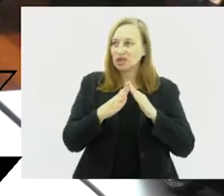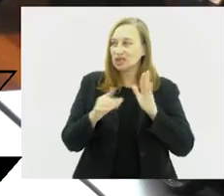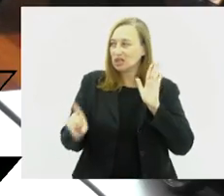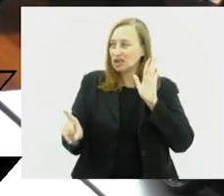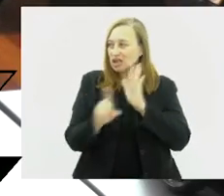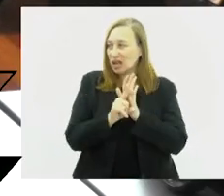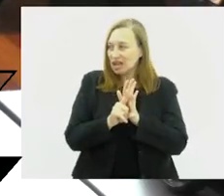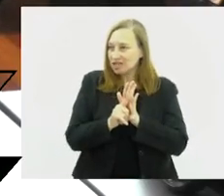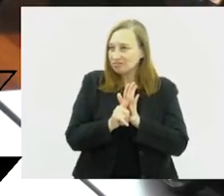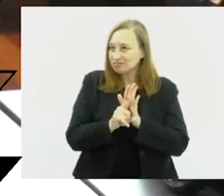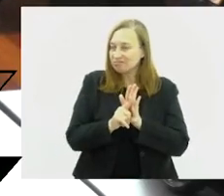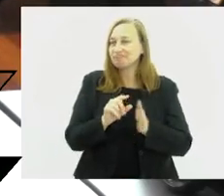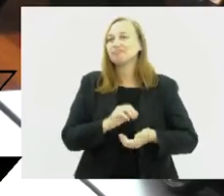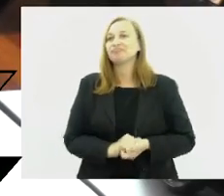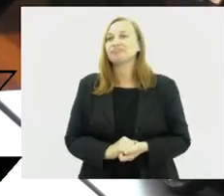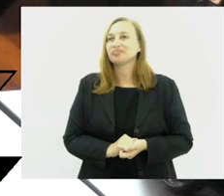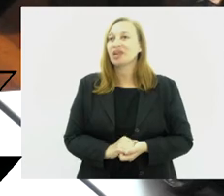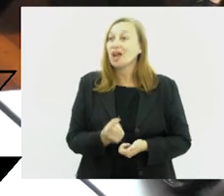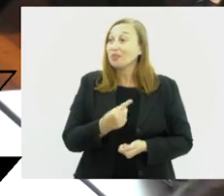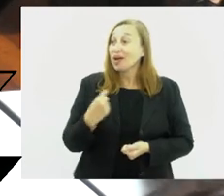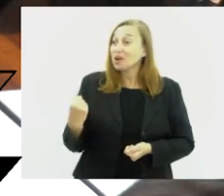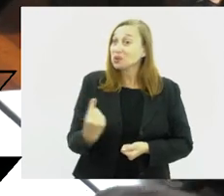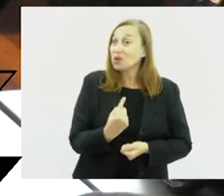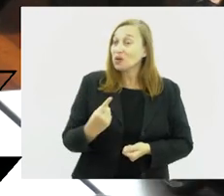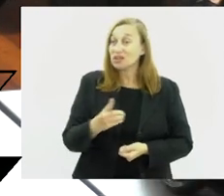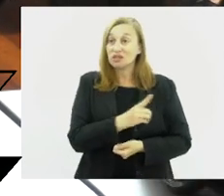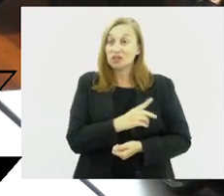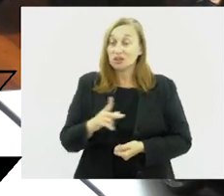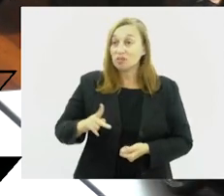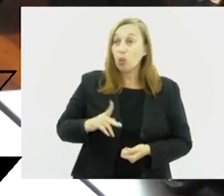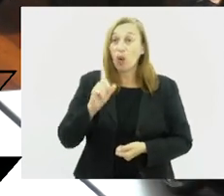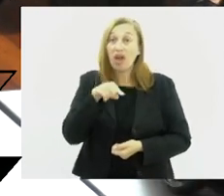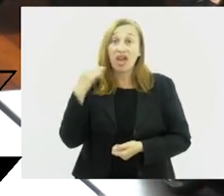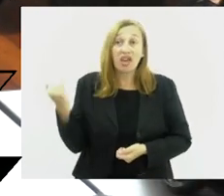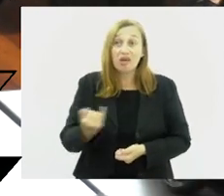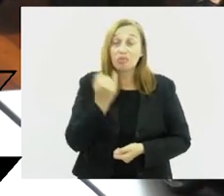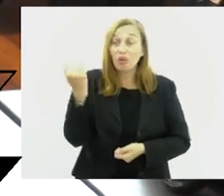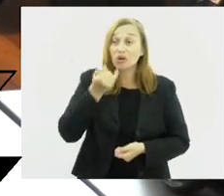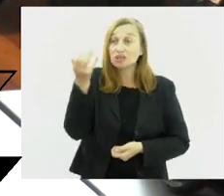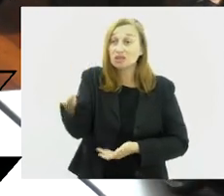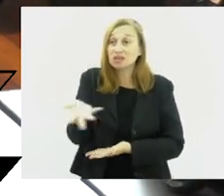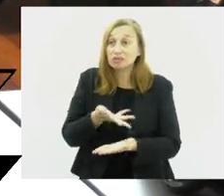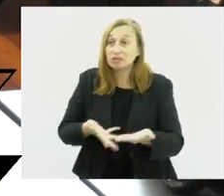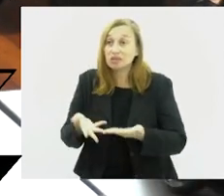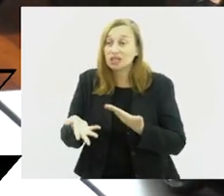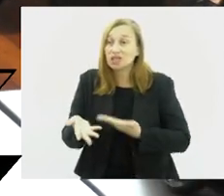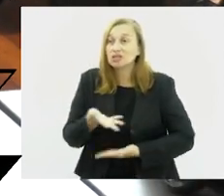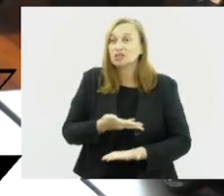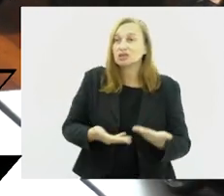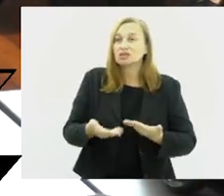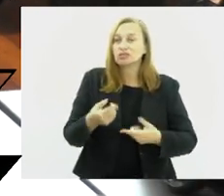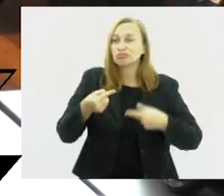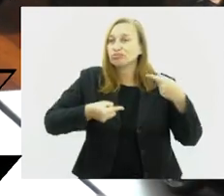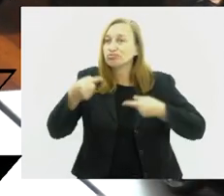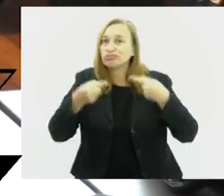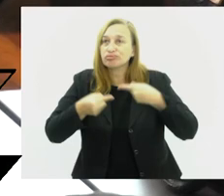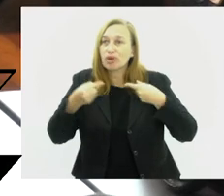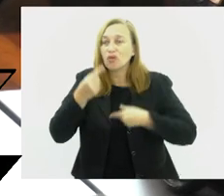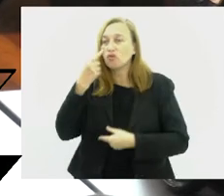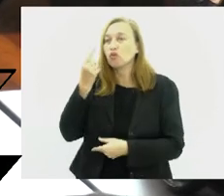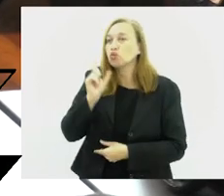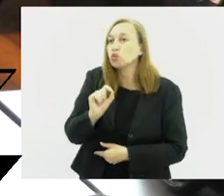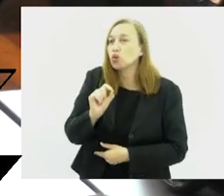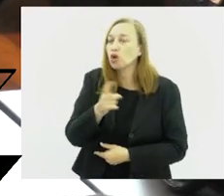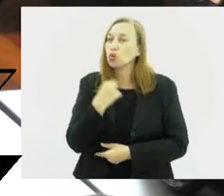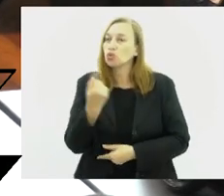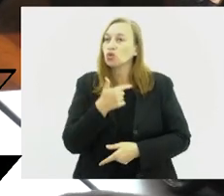Legislativa. Para nós, da Defensoria Pública, é importante a participação desse debate, tendo em vista que nossa